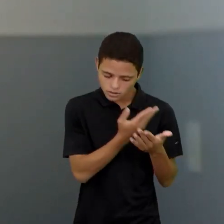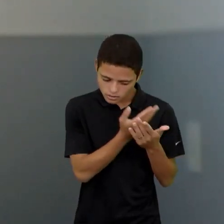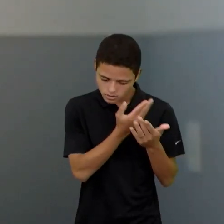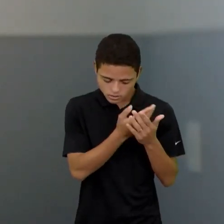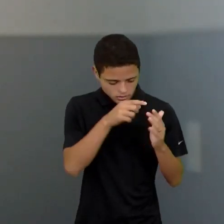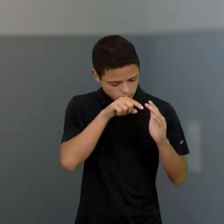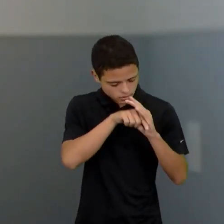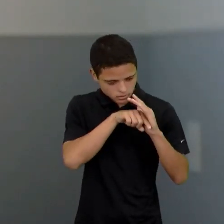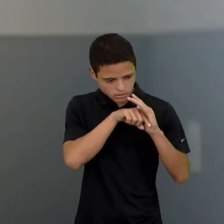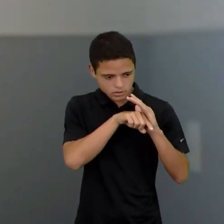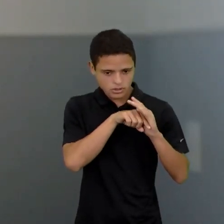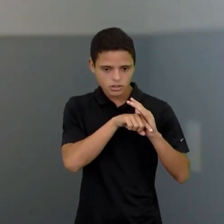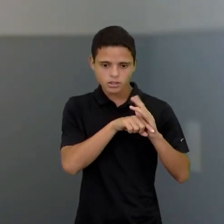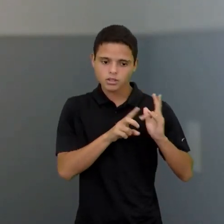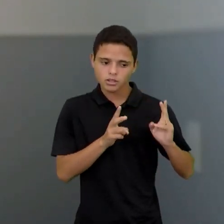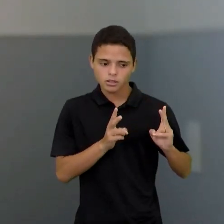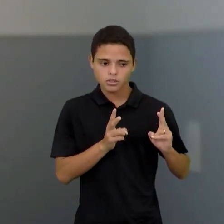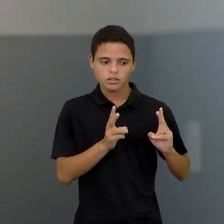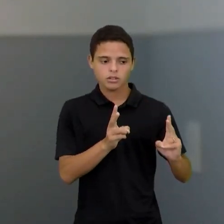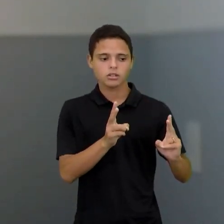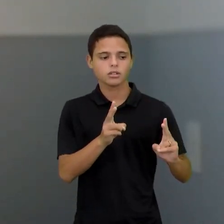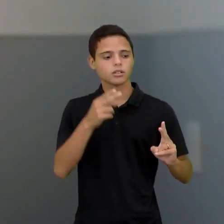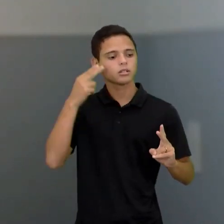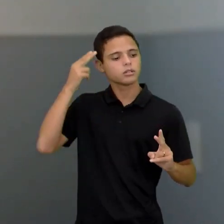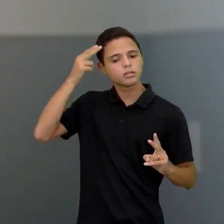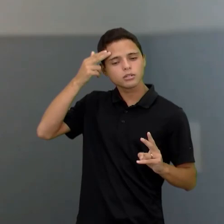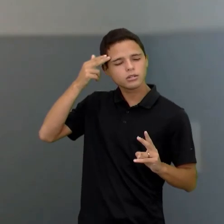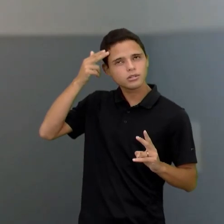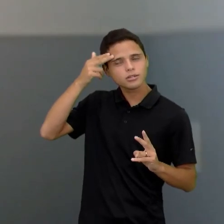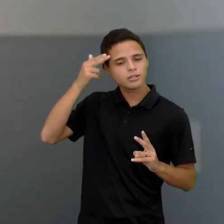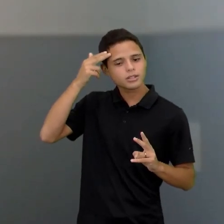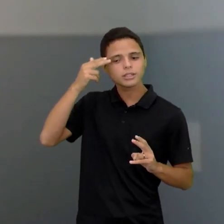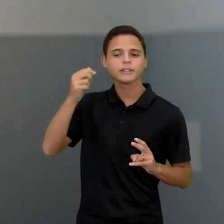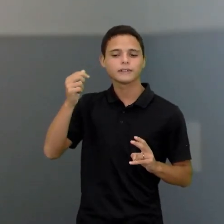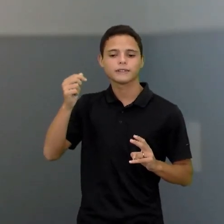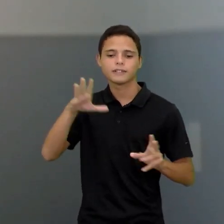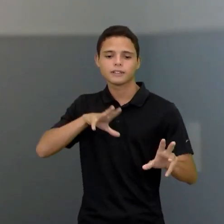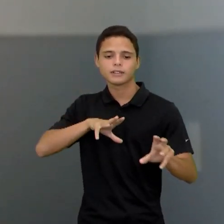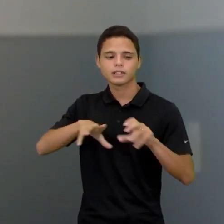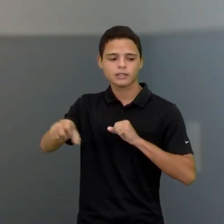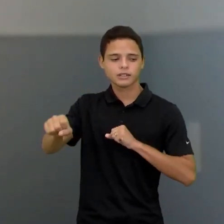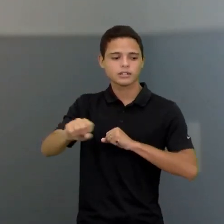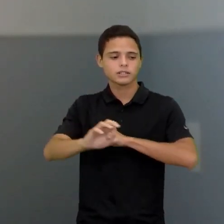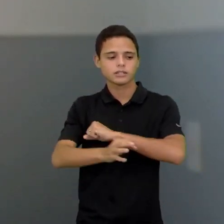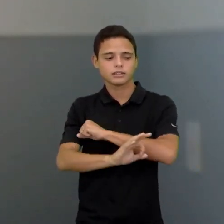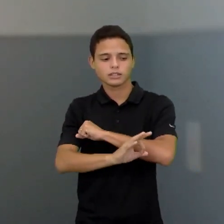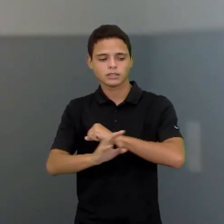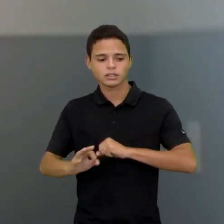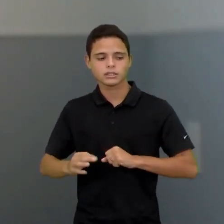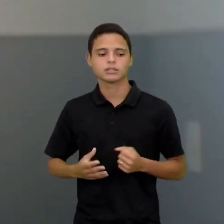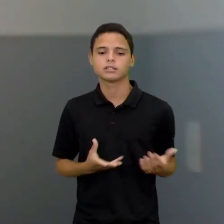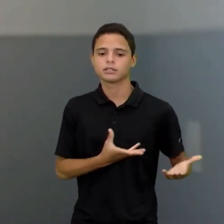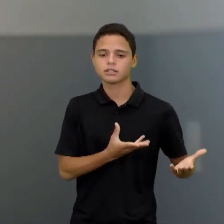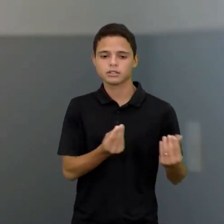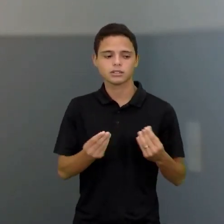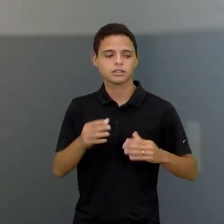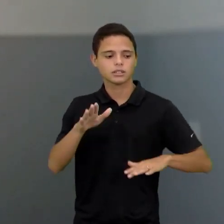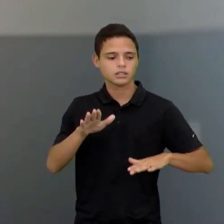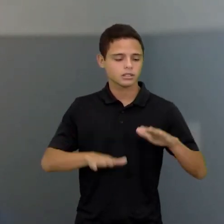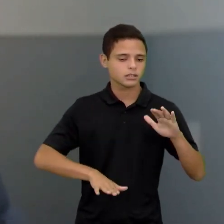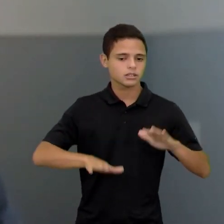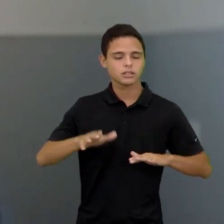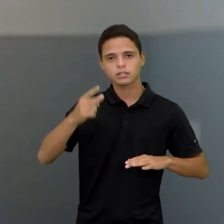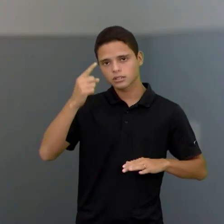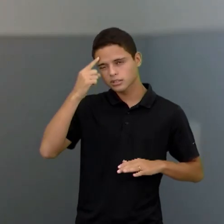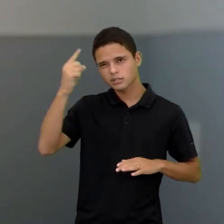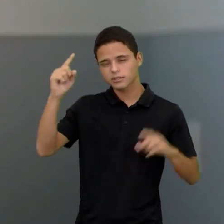estudar, mantive o pé firme no meu sonho, que era ser engenheiro ambiental, apesar de que muitas vezes achava que ia ser